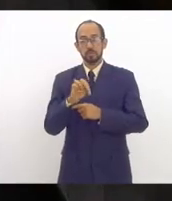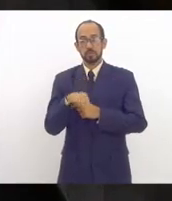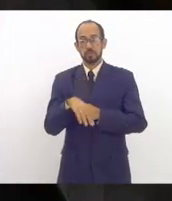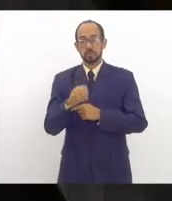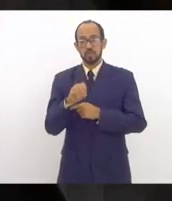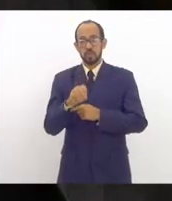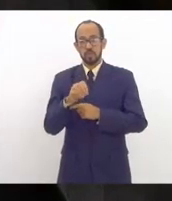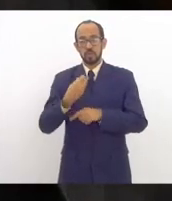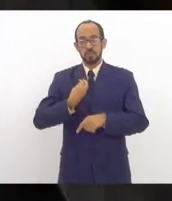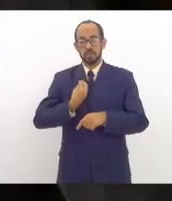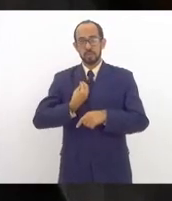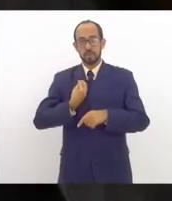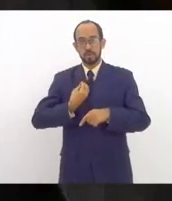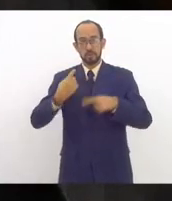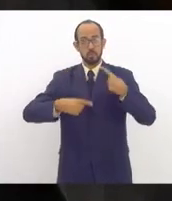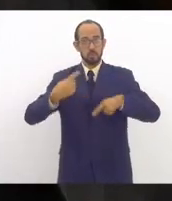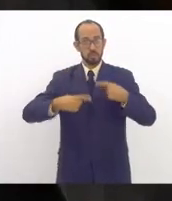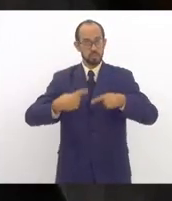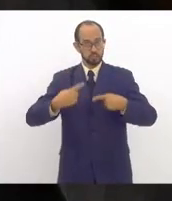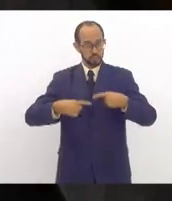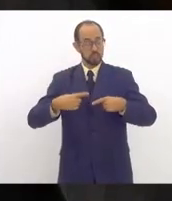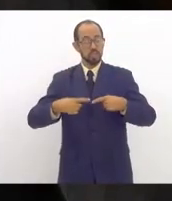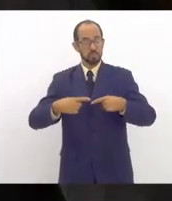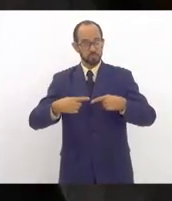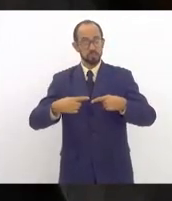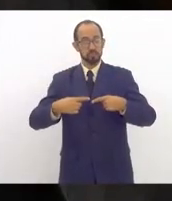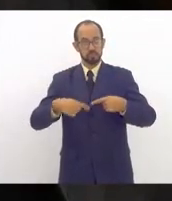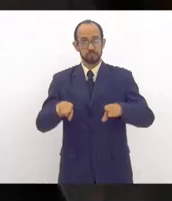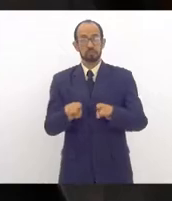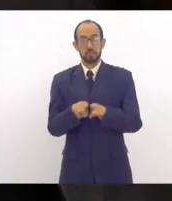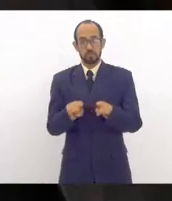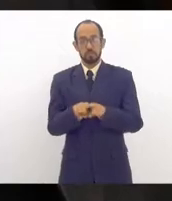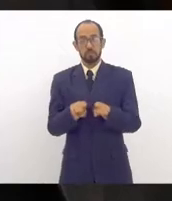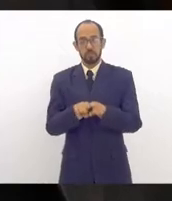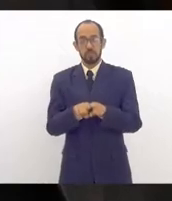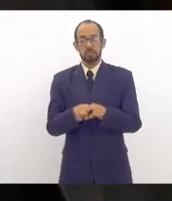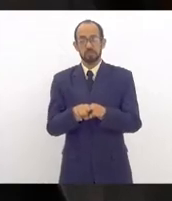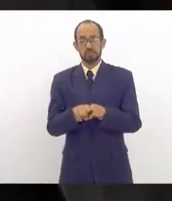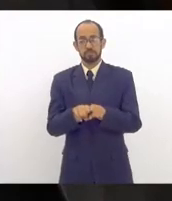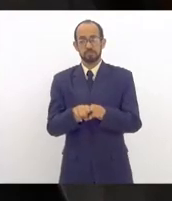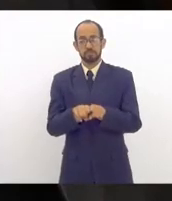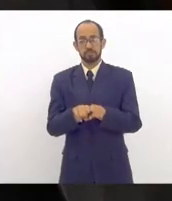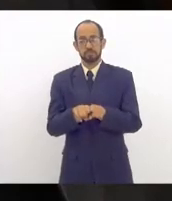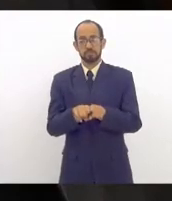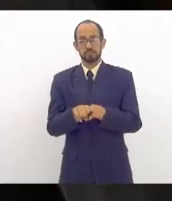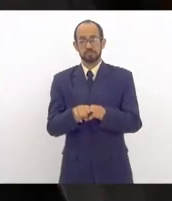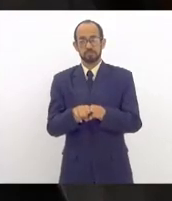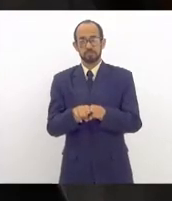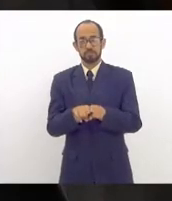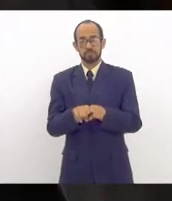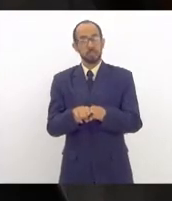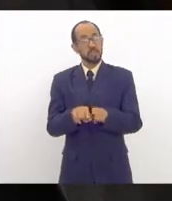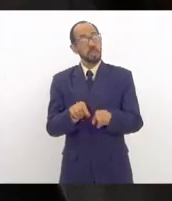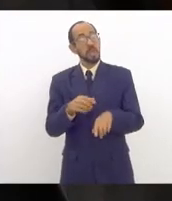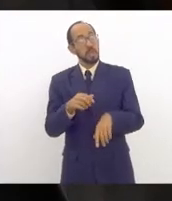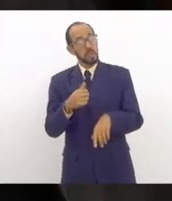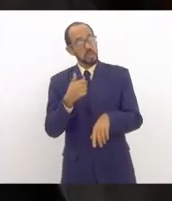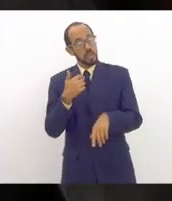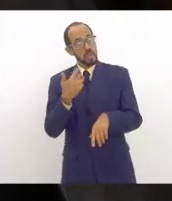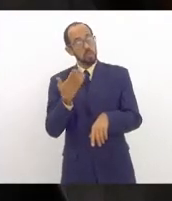participação na vida política na vida política tendo sido salvo eu de memória